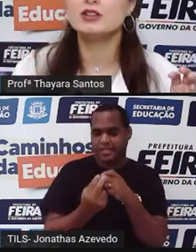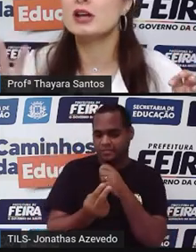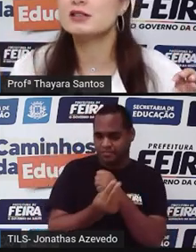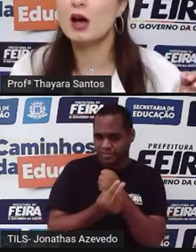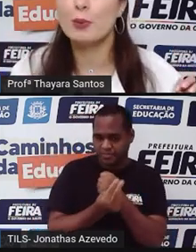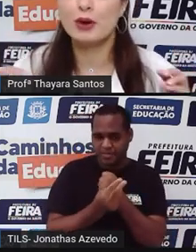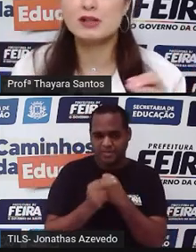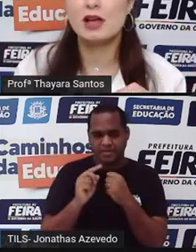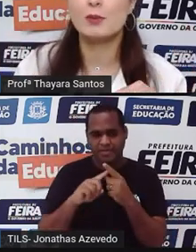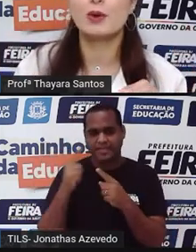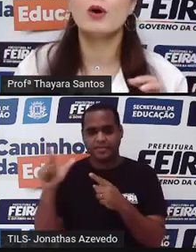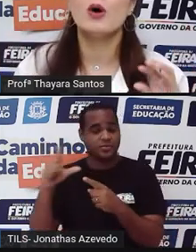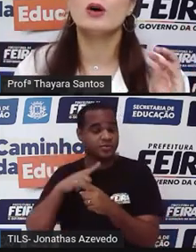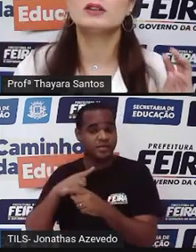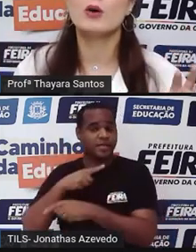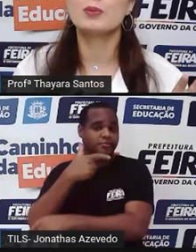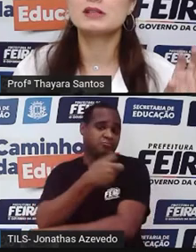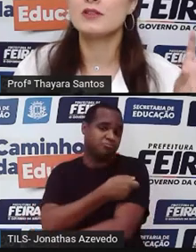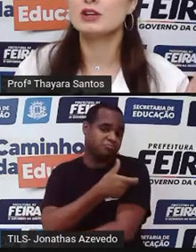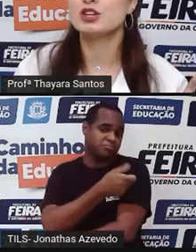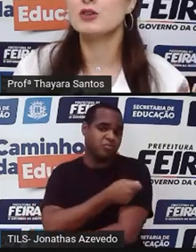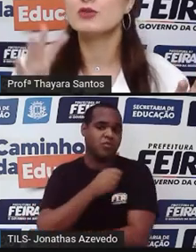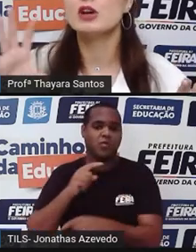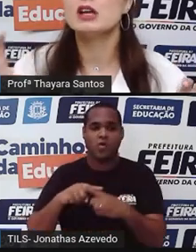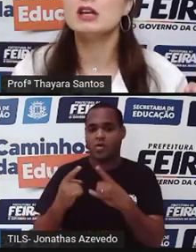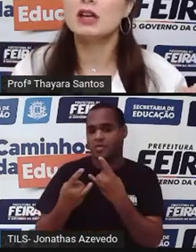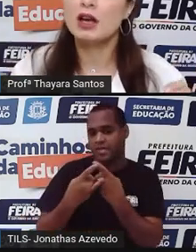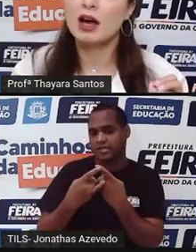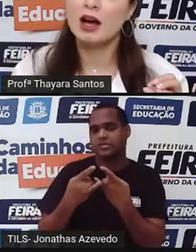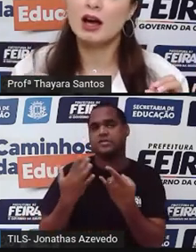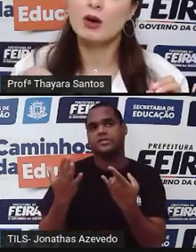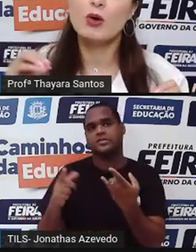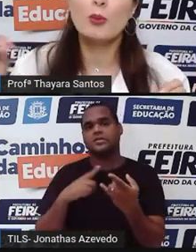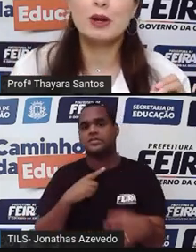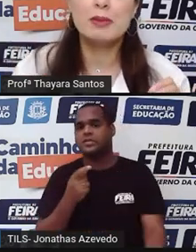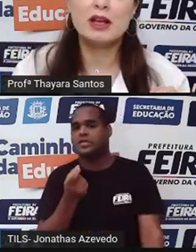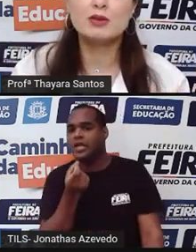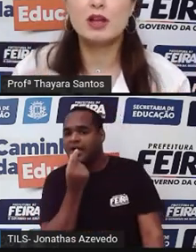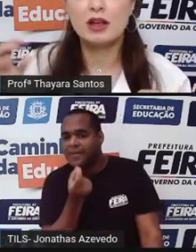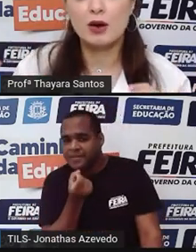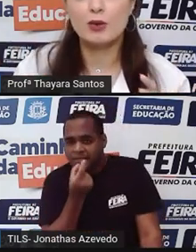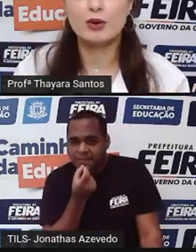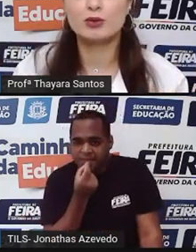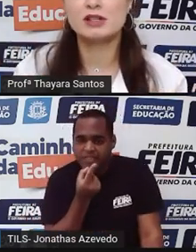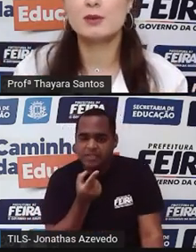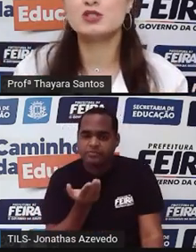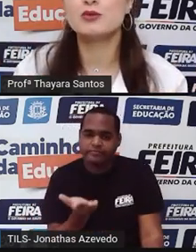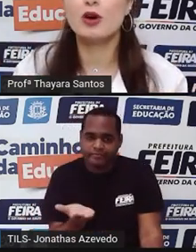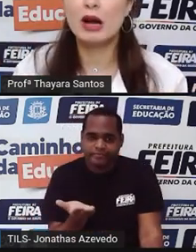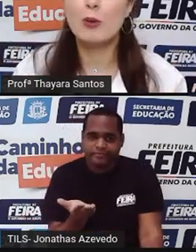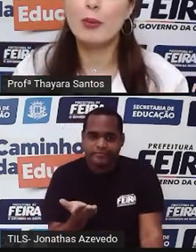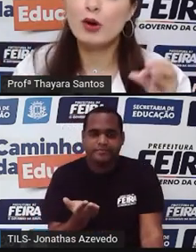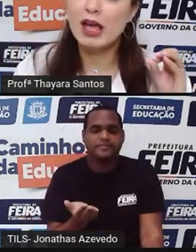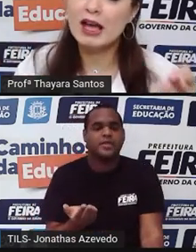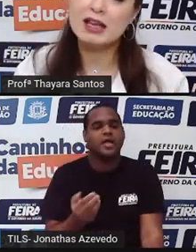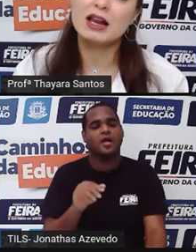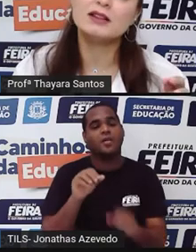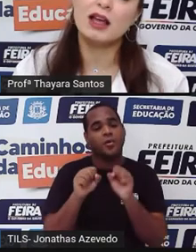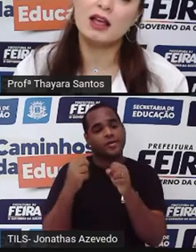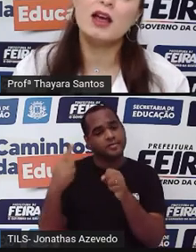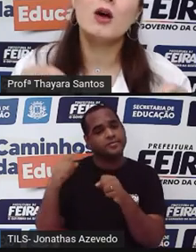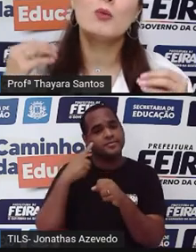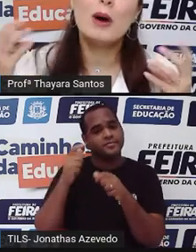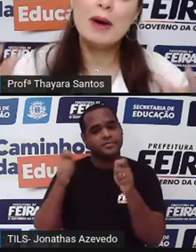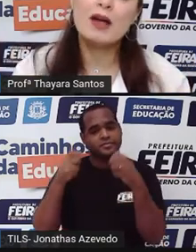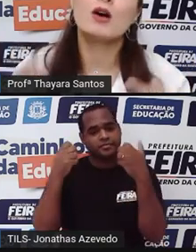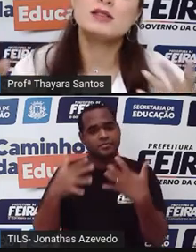um a injeção por exemplo ou então preservativo e o comprimido né que é o contraceptivo oral porque